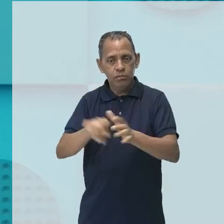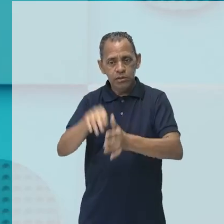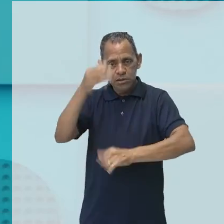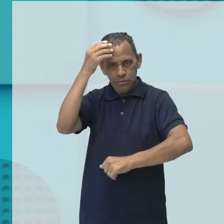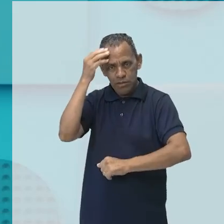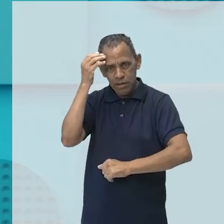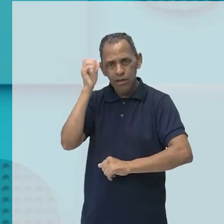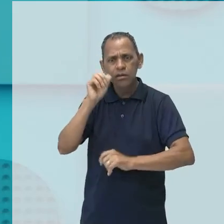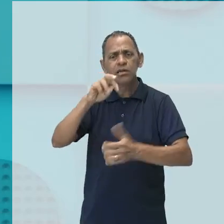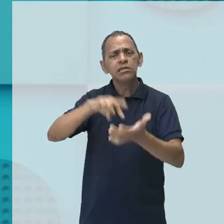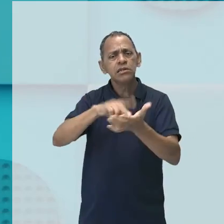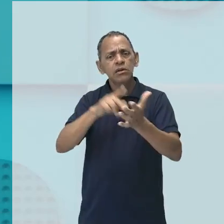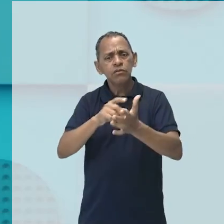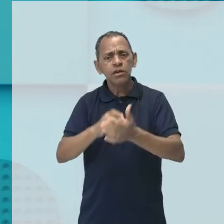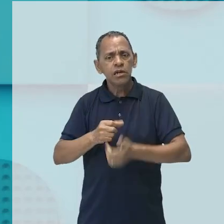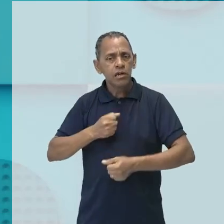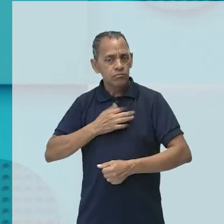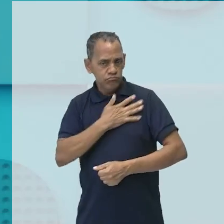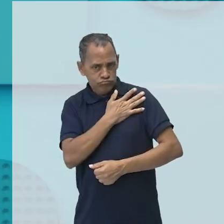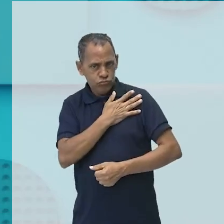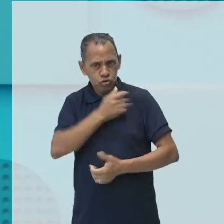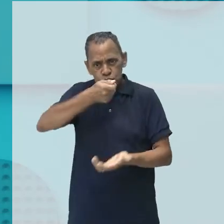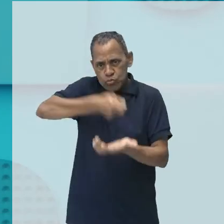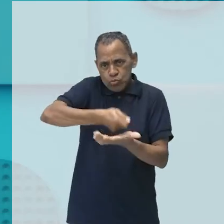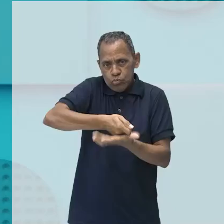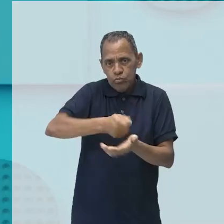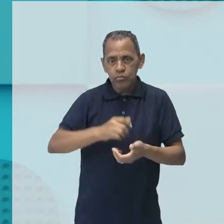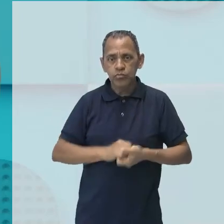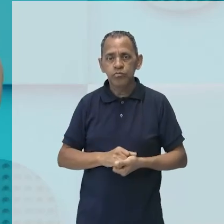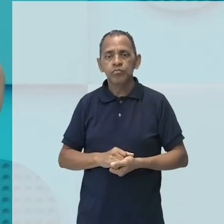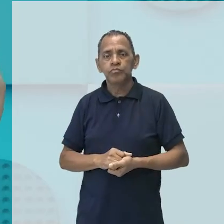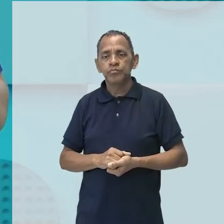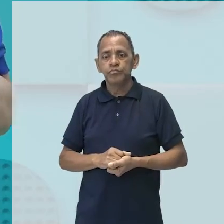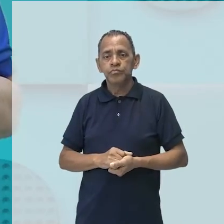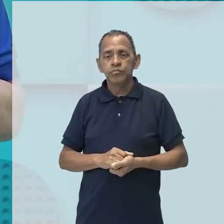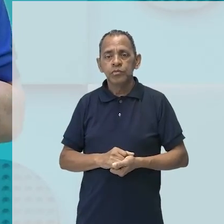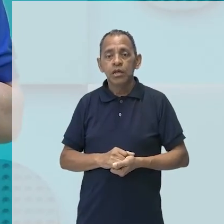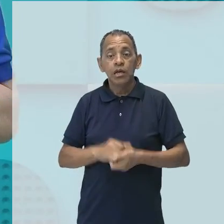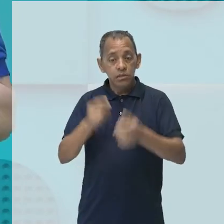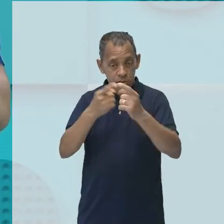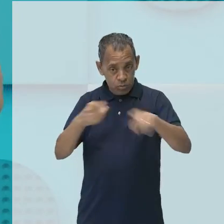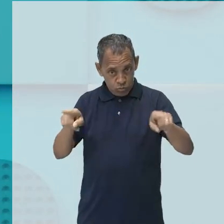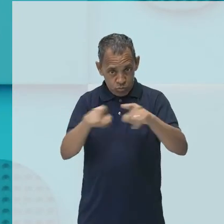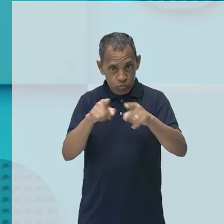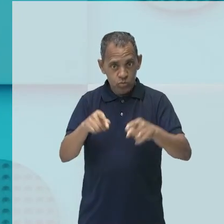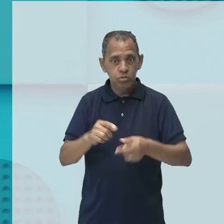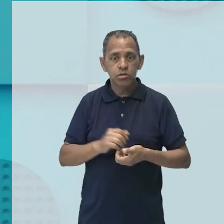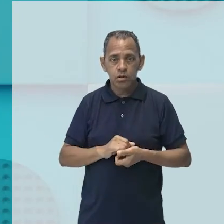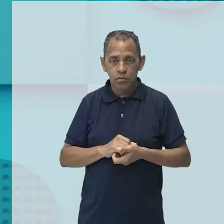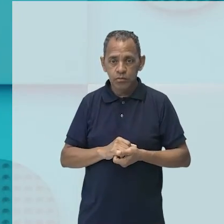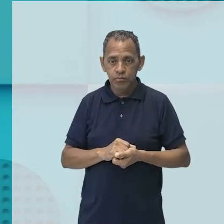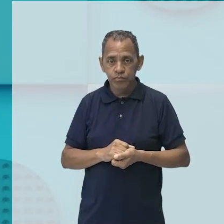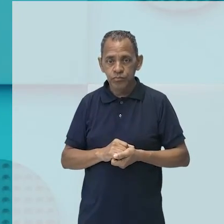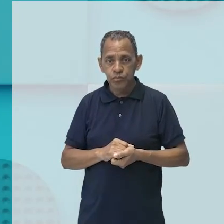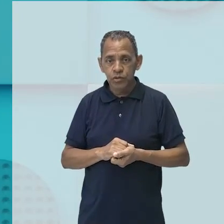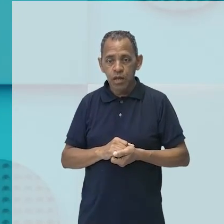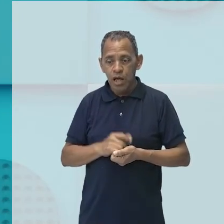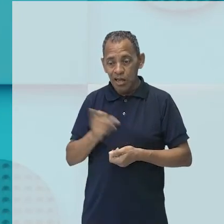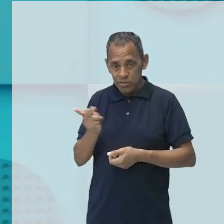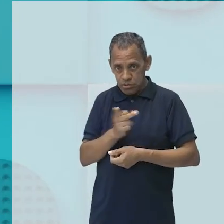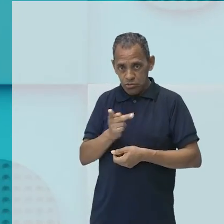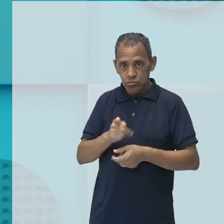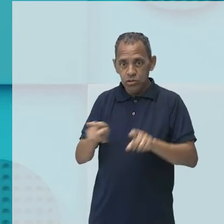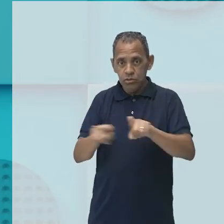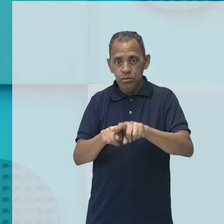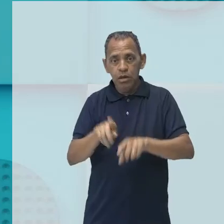que é uma ditadura militar, o que é uma ditadura. Então, a música tropicalista e a música de protesto,